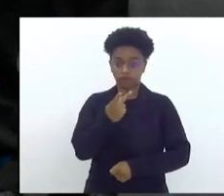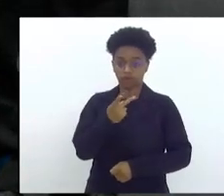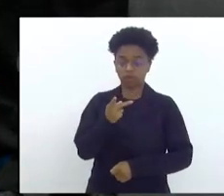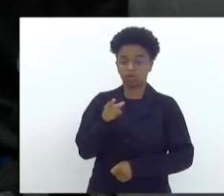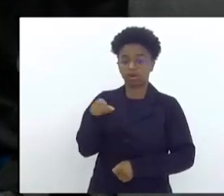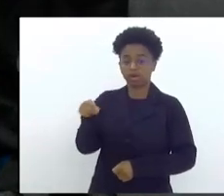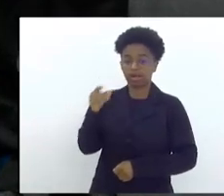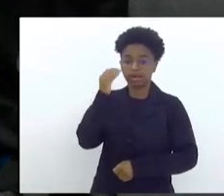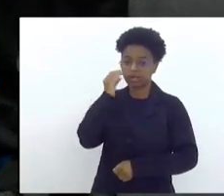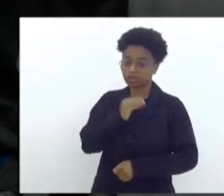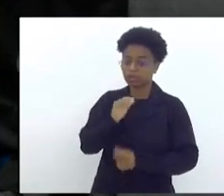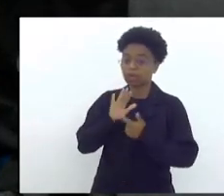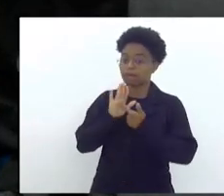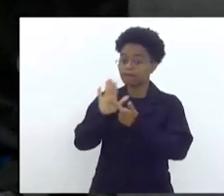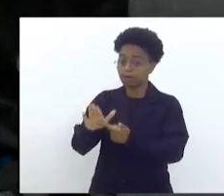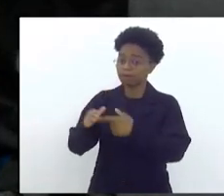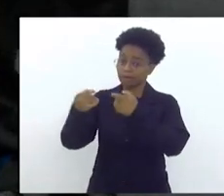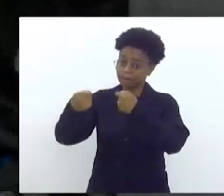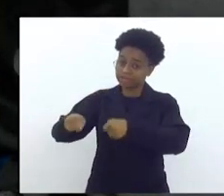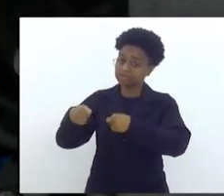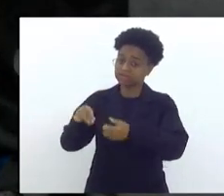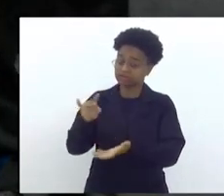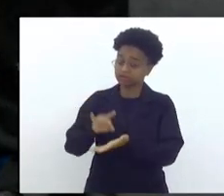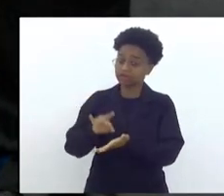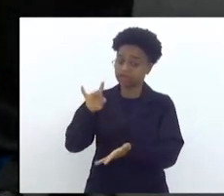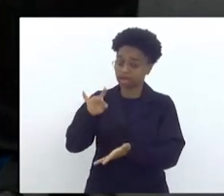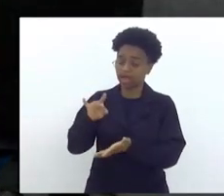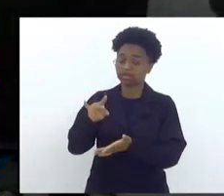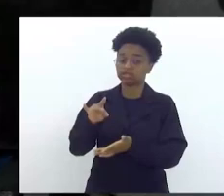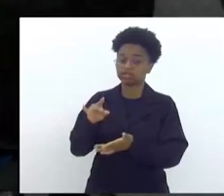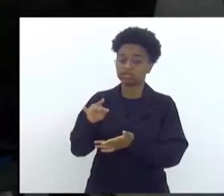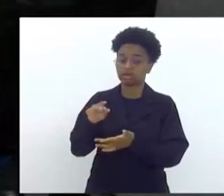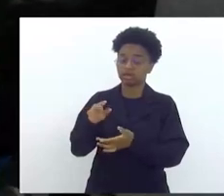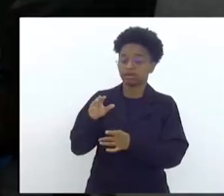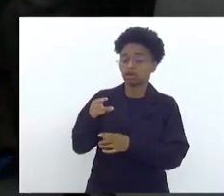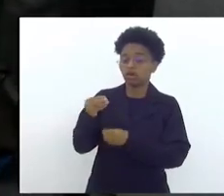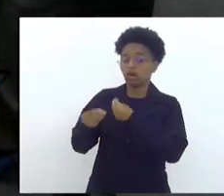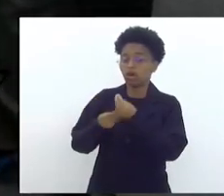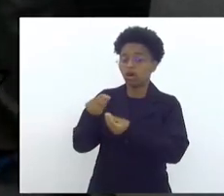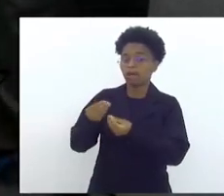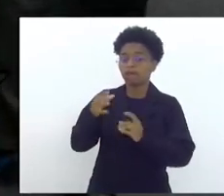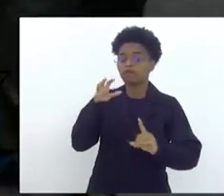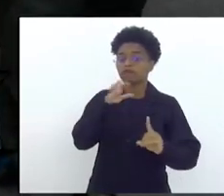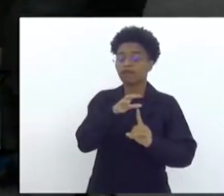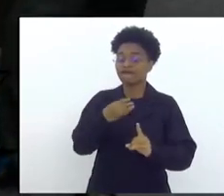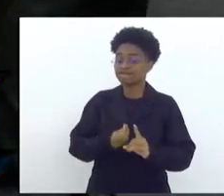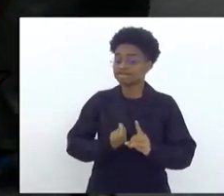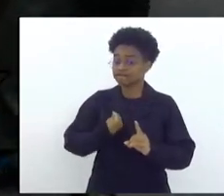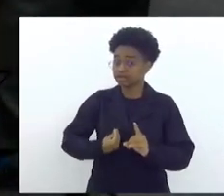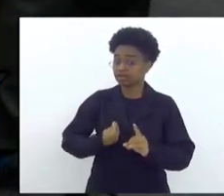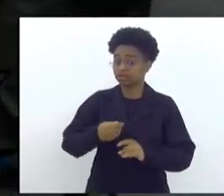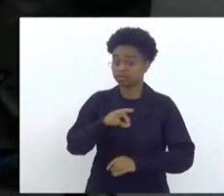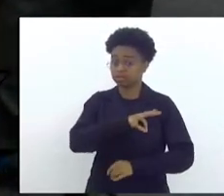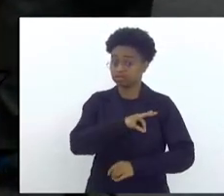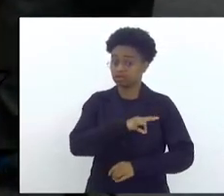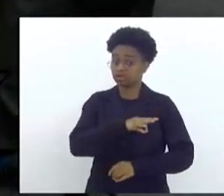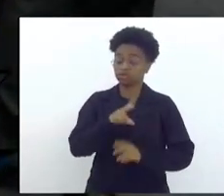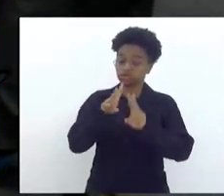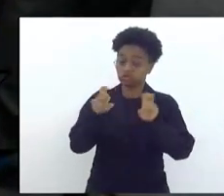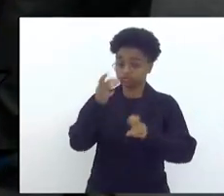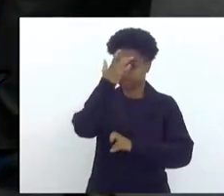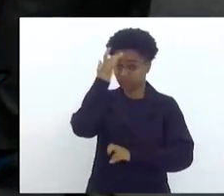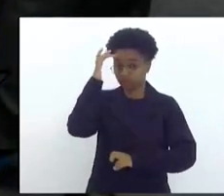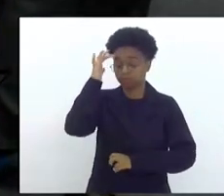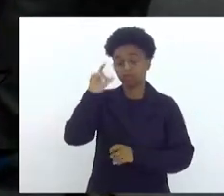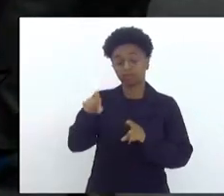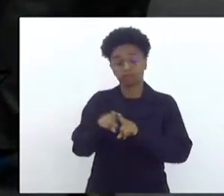para a necessidade do impacto na vida desses policiais com relação à saúde mental e eu lembro